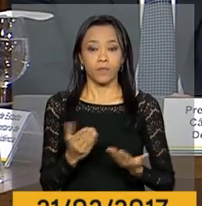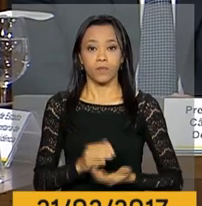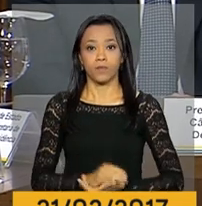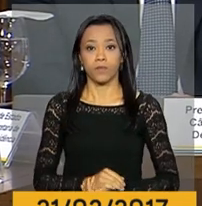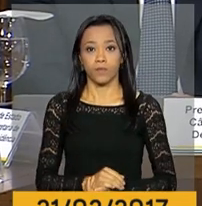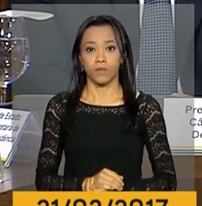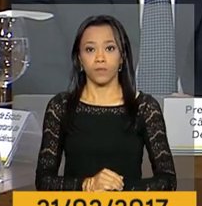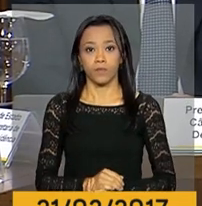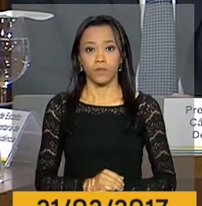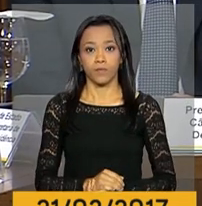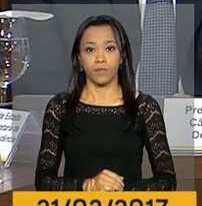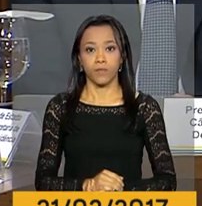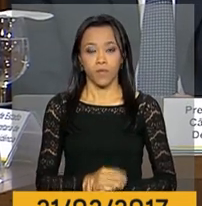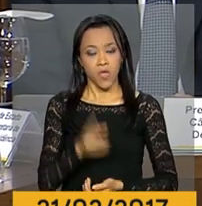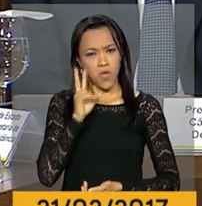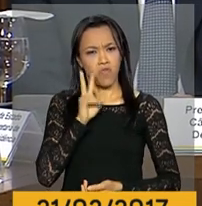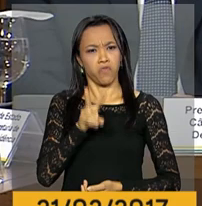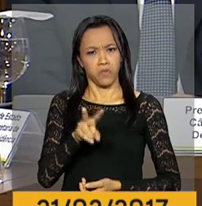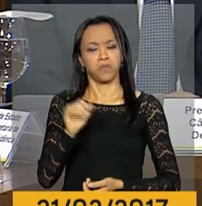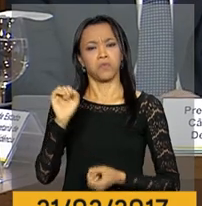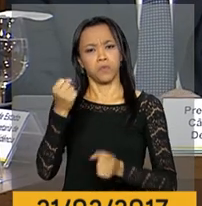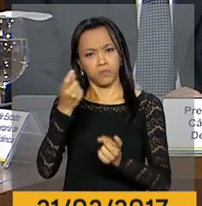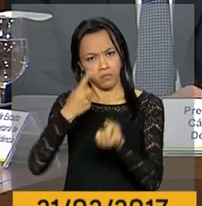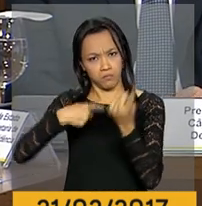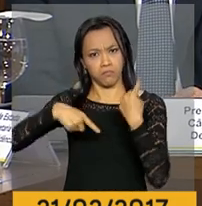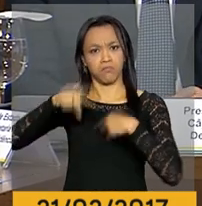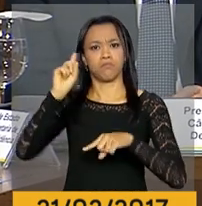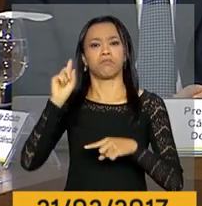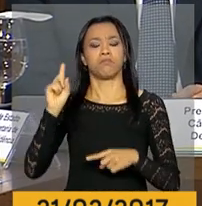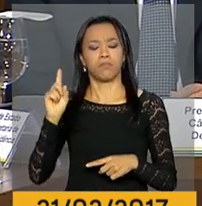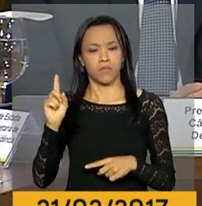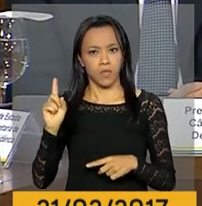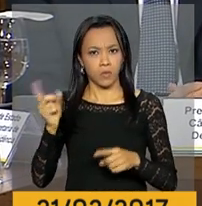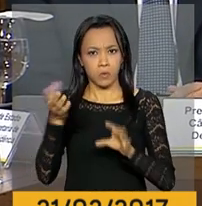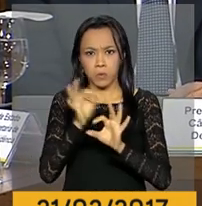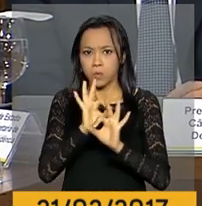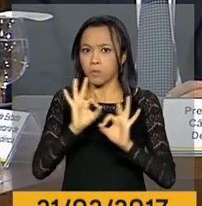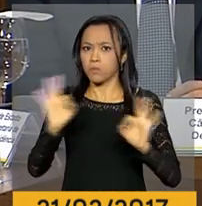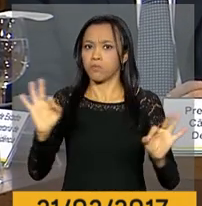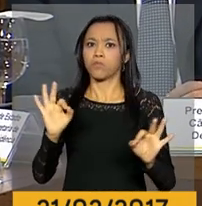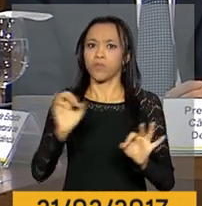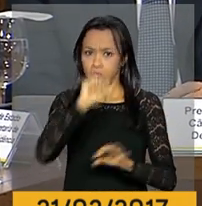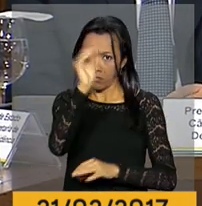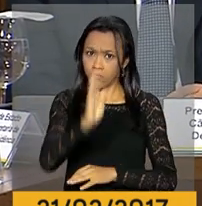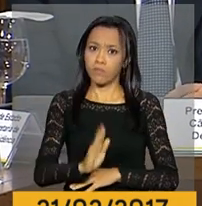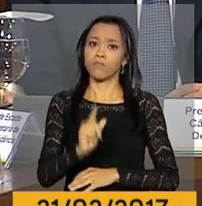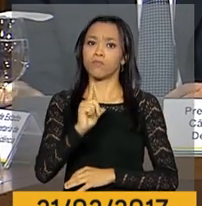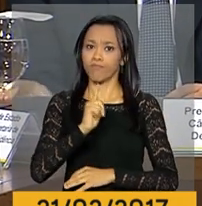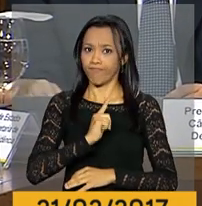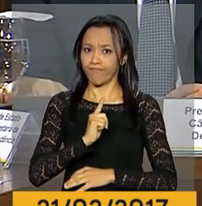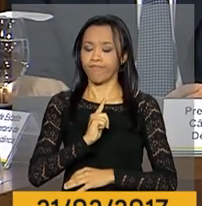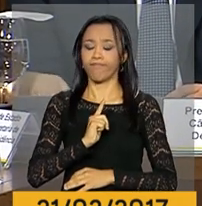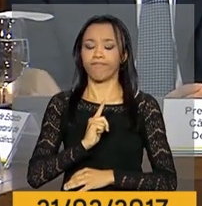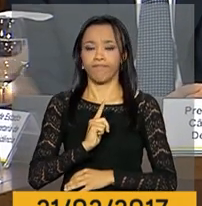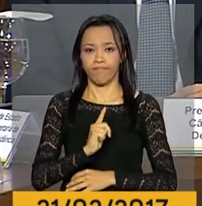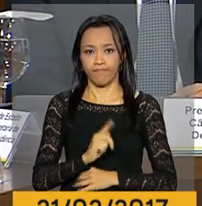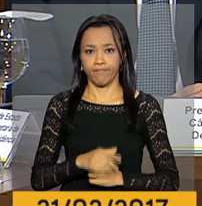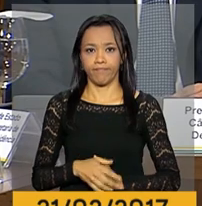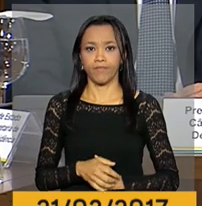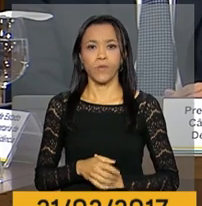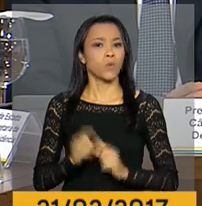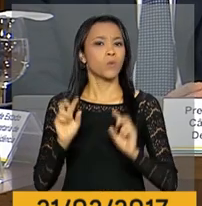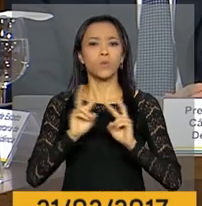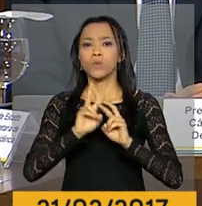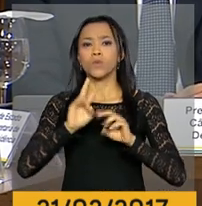Vejam o sucesso extraordinário que o Brasil teve com as